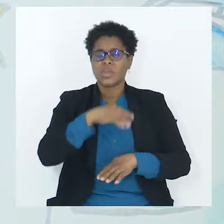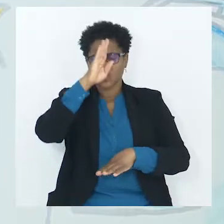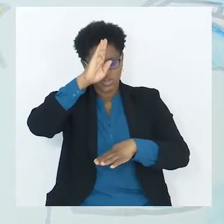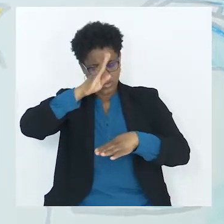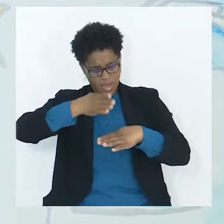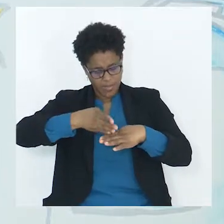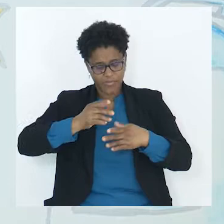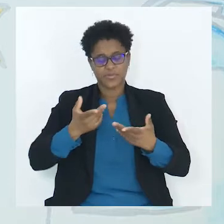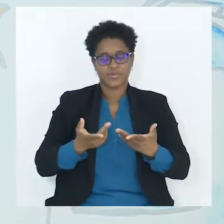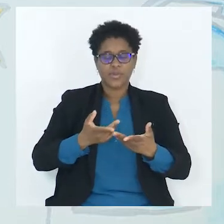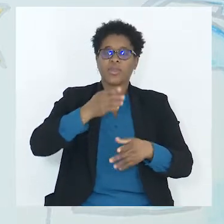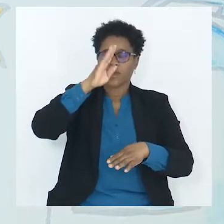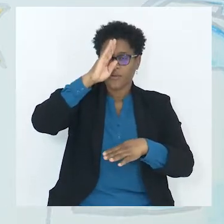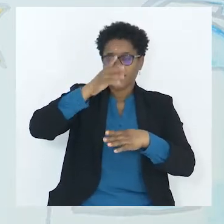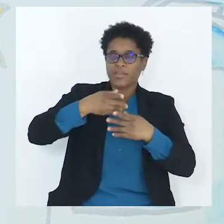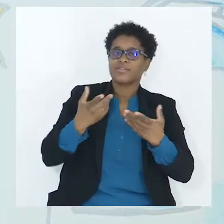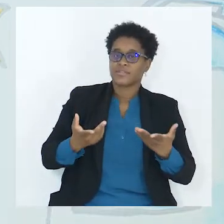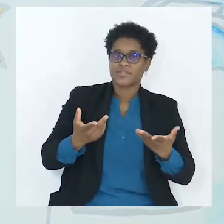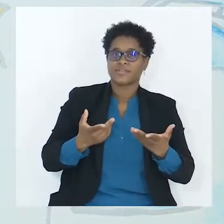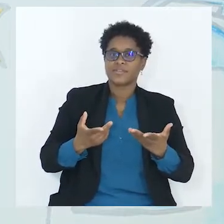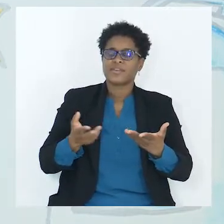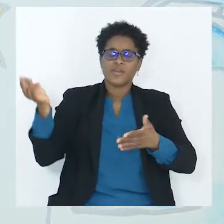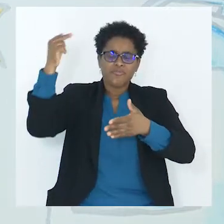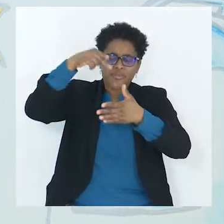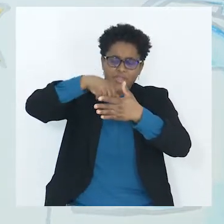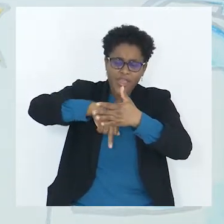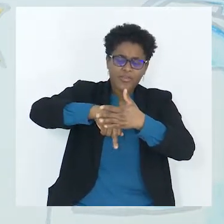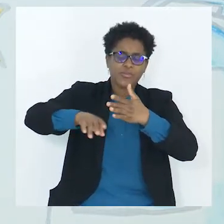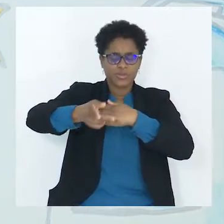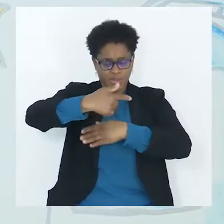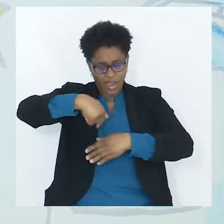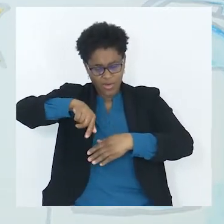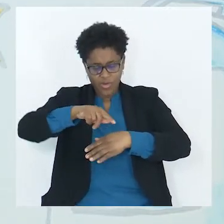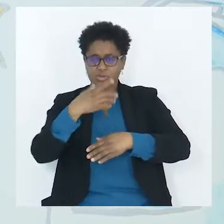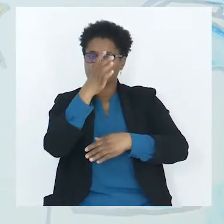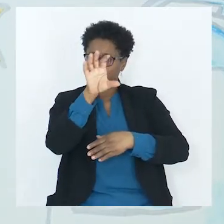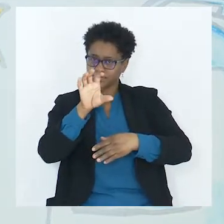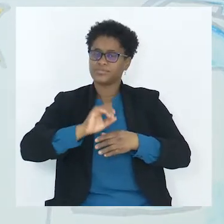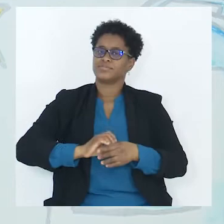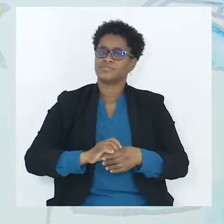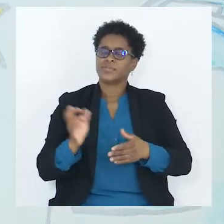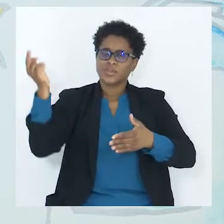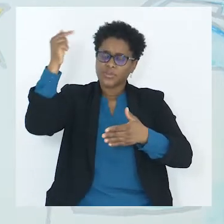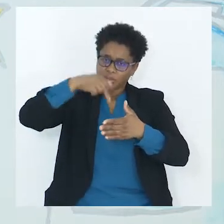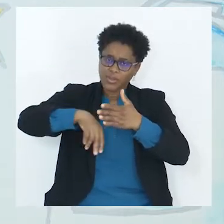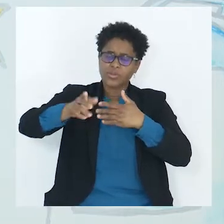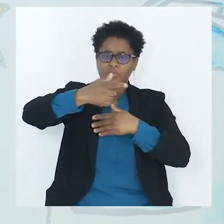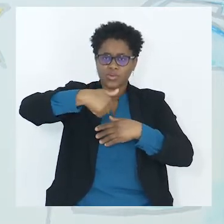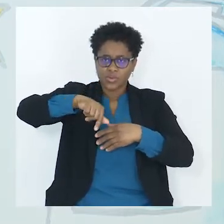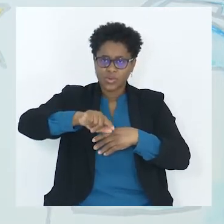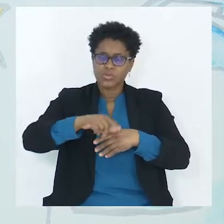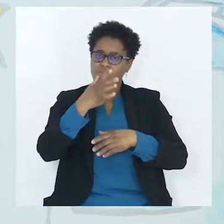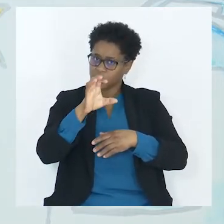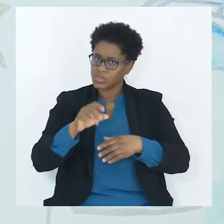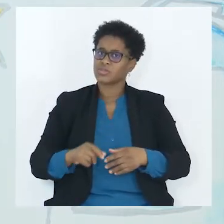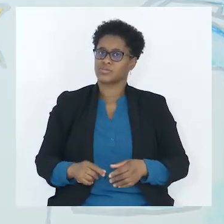os acontecimentos que ocorrem dentro da nossa nação, dentro